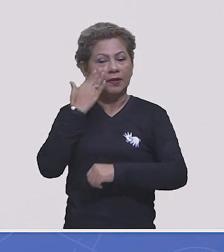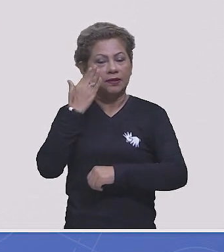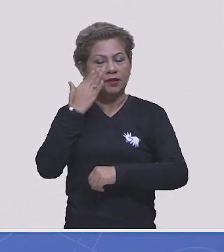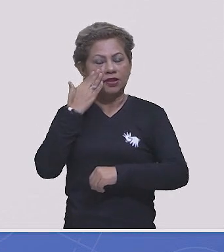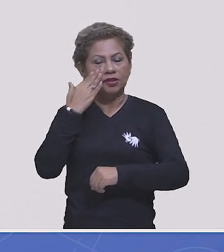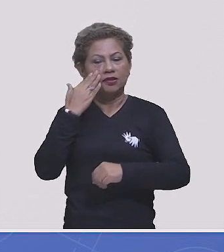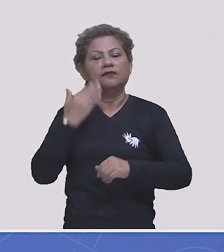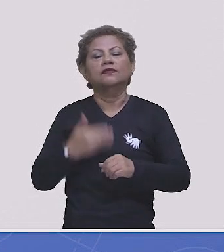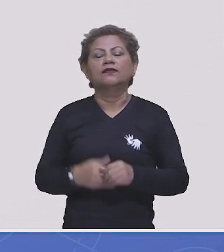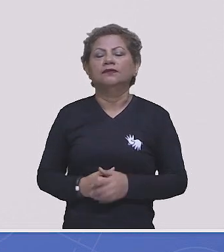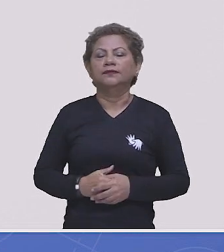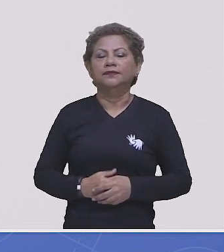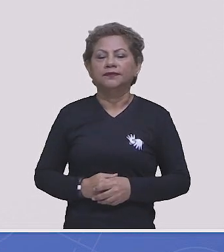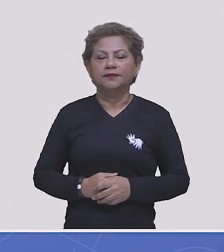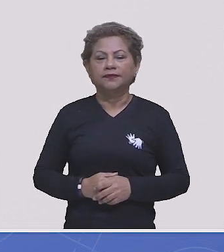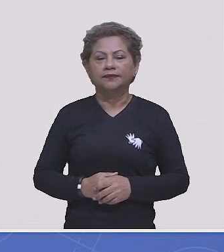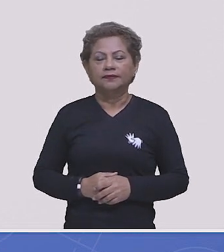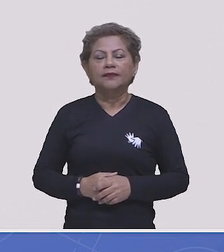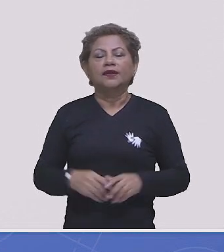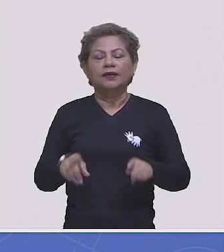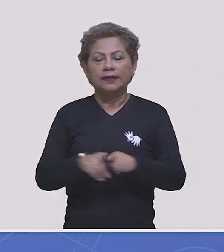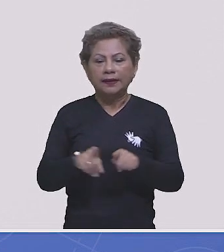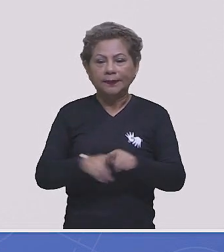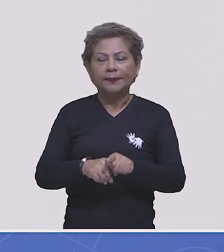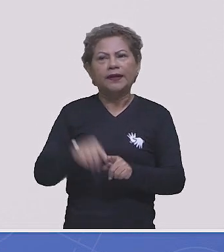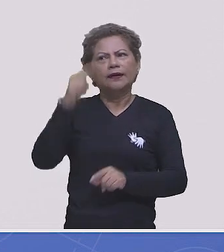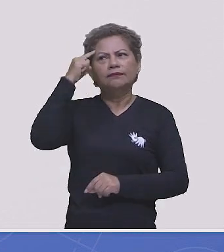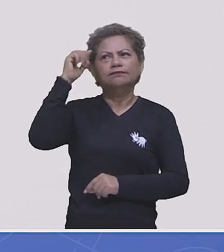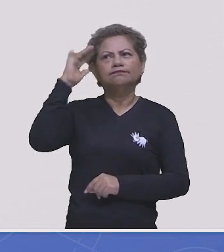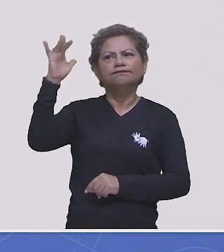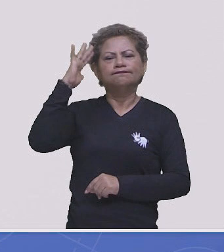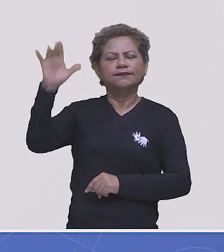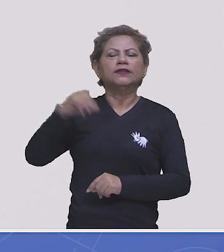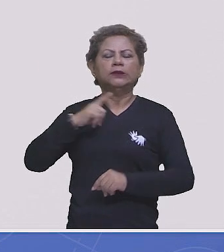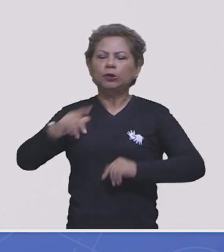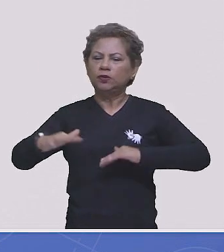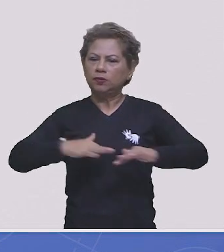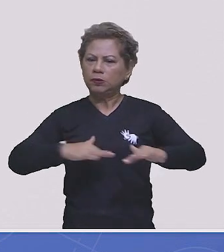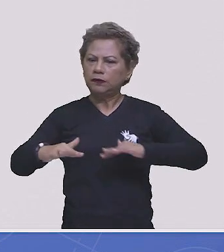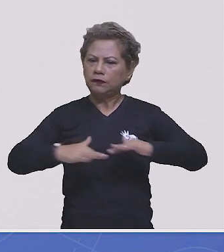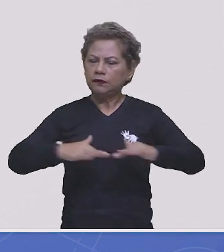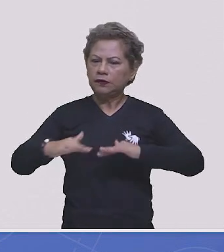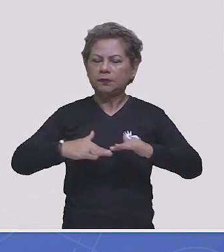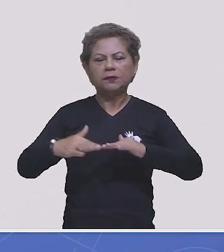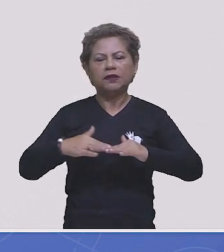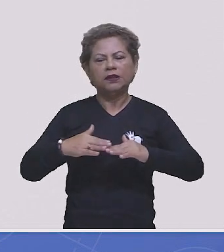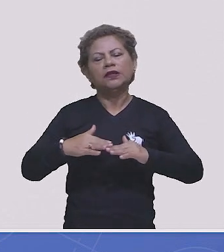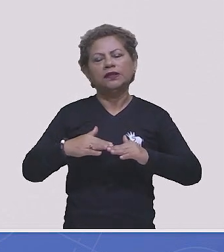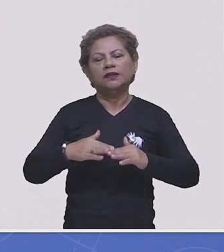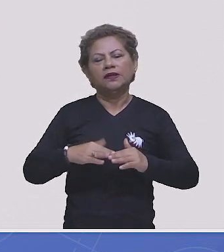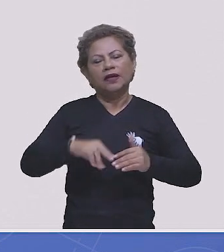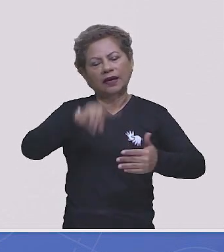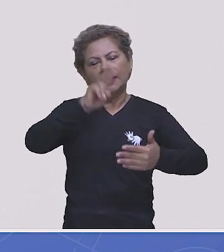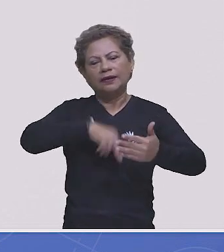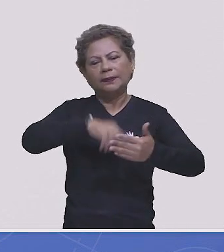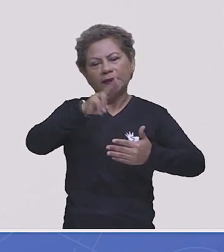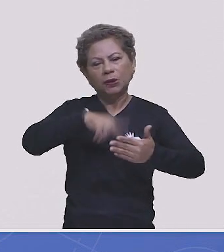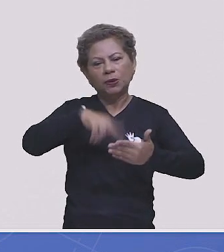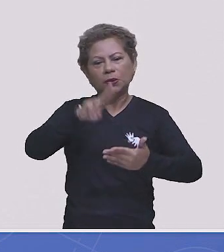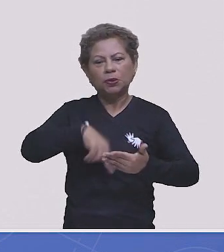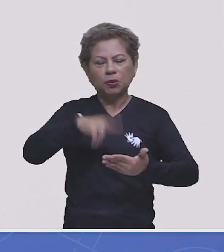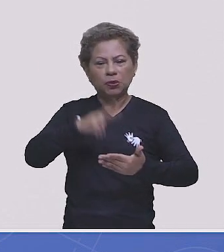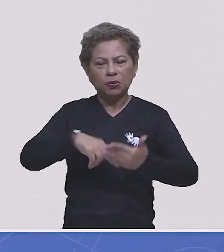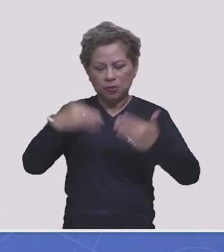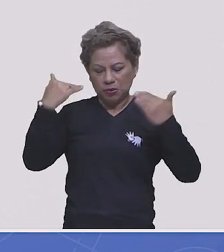frente. E também como forma de transmitir a ideia de movimento, de ação, para quem visse a pintura. Vamos voltar lá para onde tem a